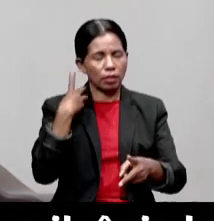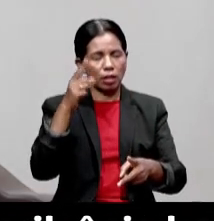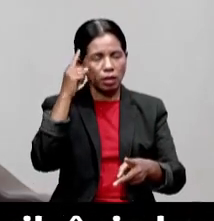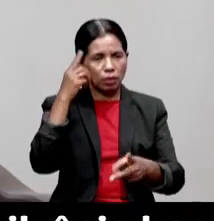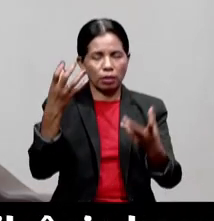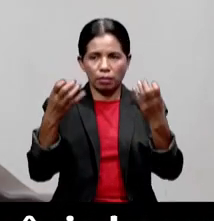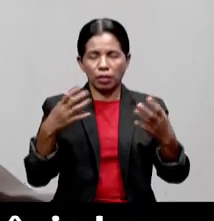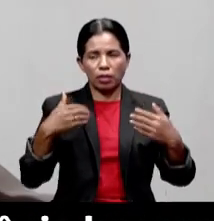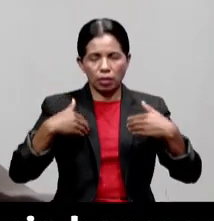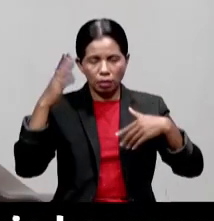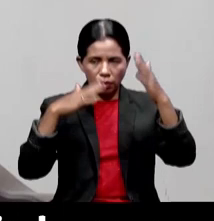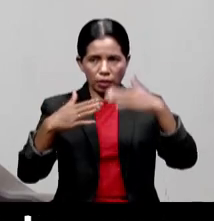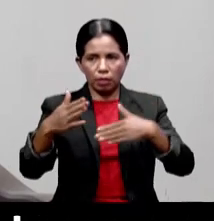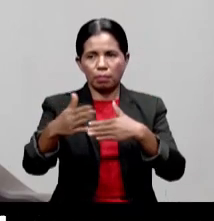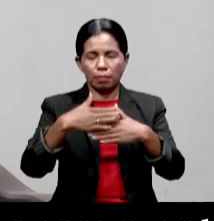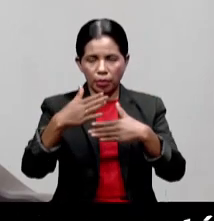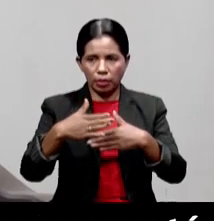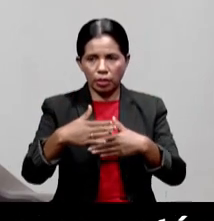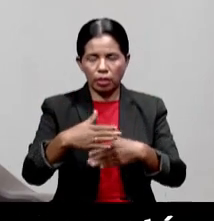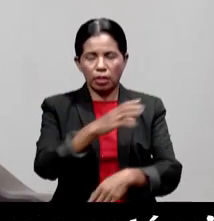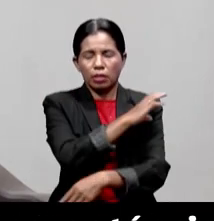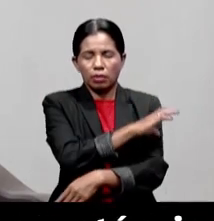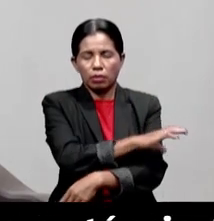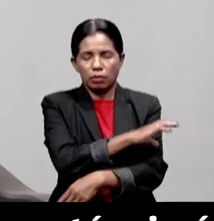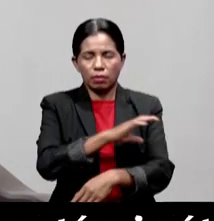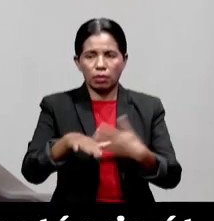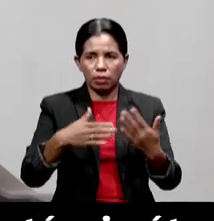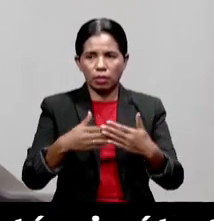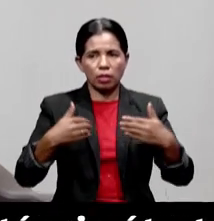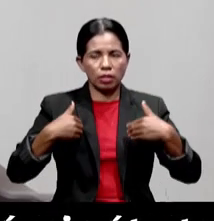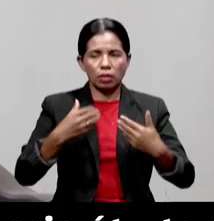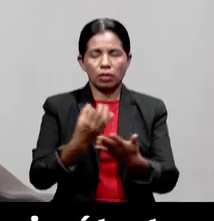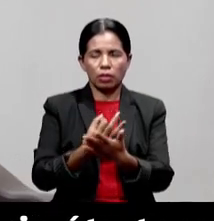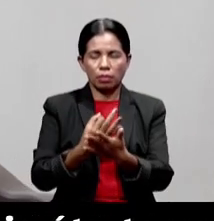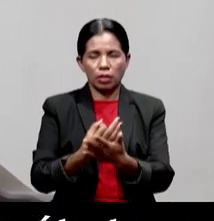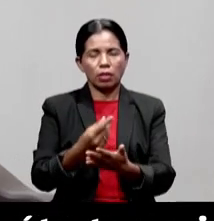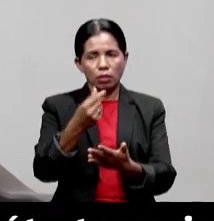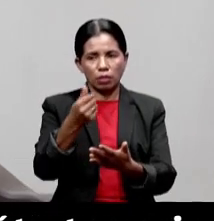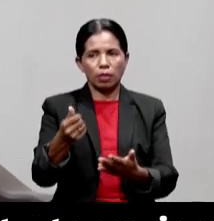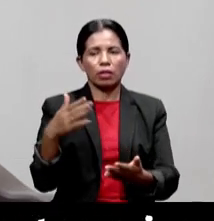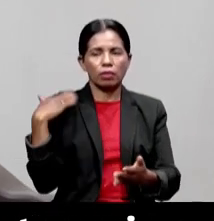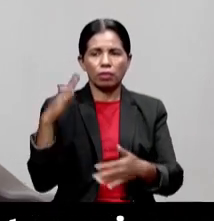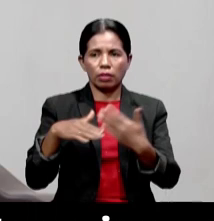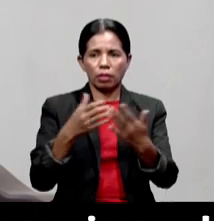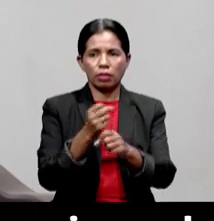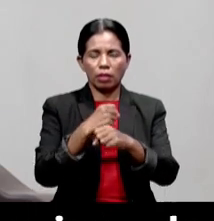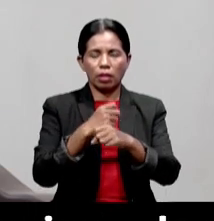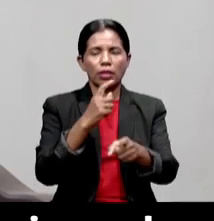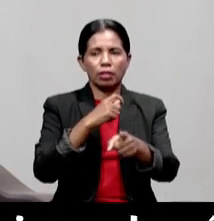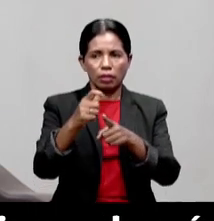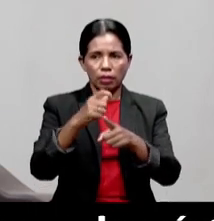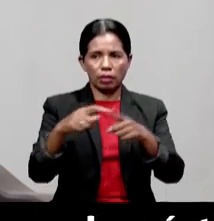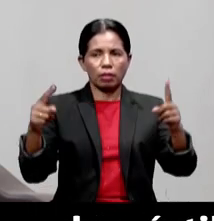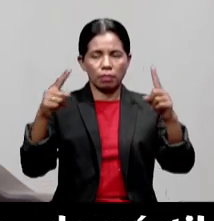lebe lia conflito, hak besik ba filial Cruz Vermelha nyang hotu, se ia orçamento e tuam para atubele juventude sira bel halo treinamento,